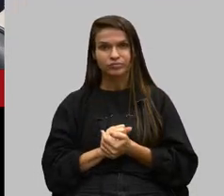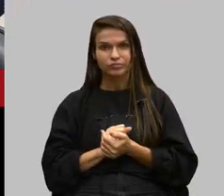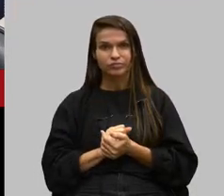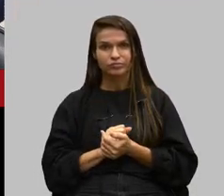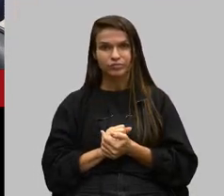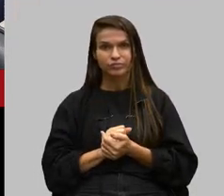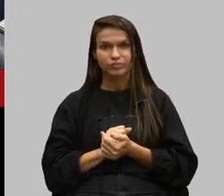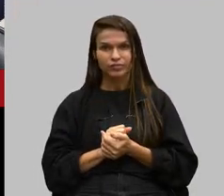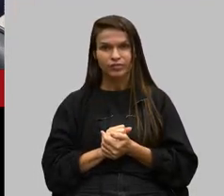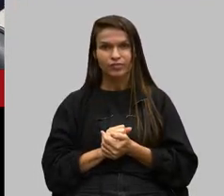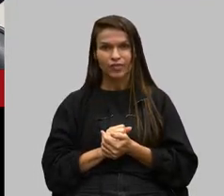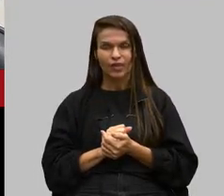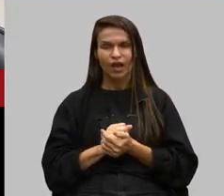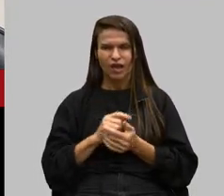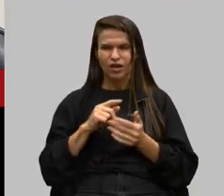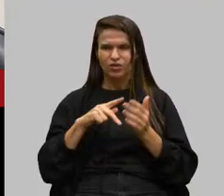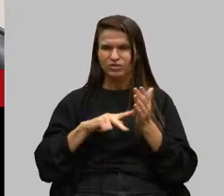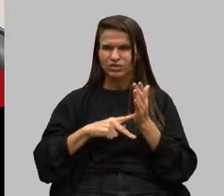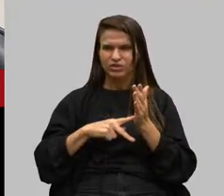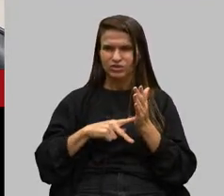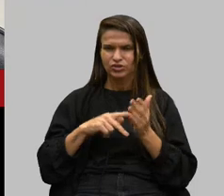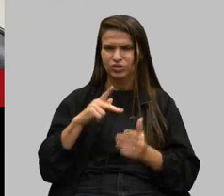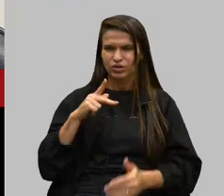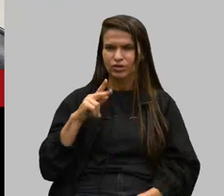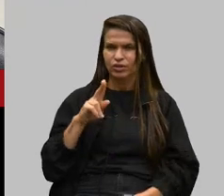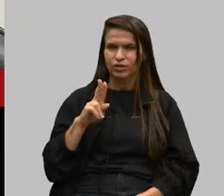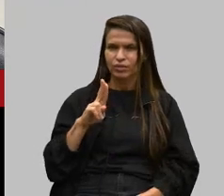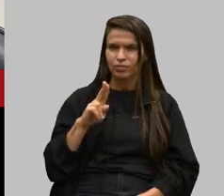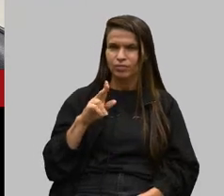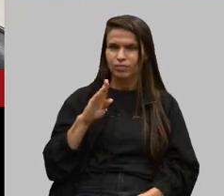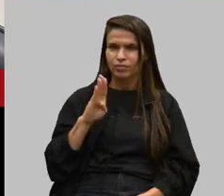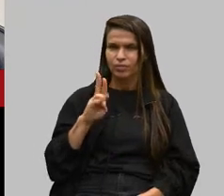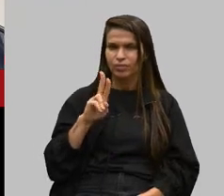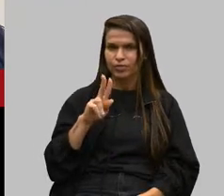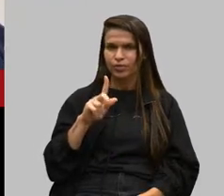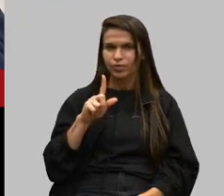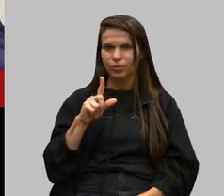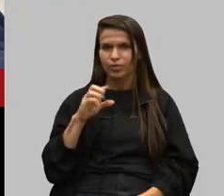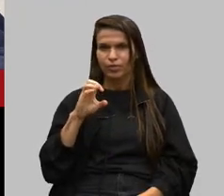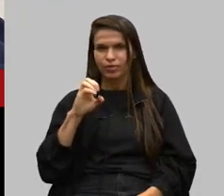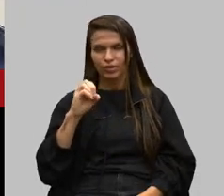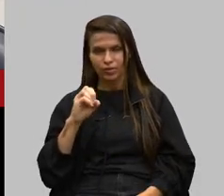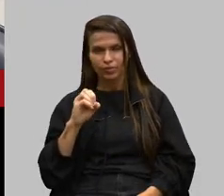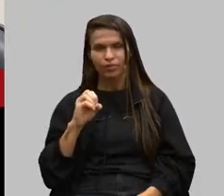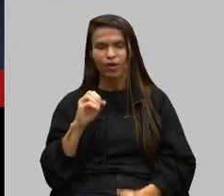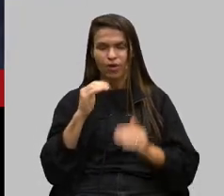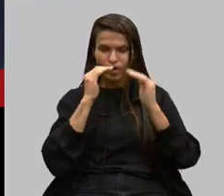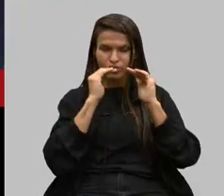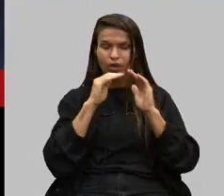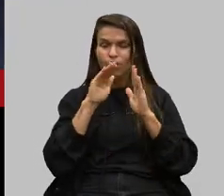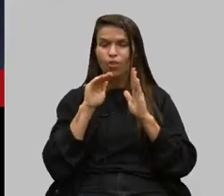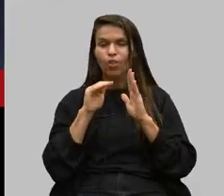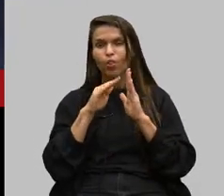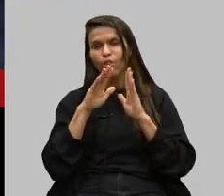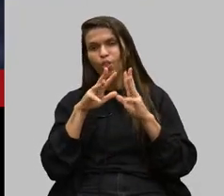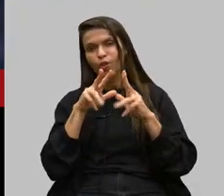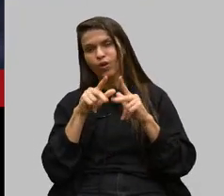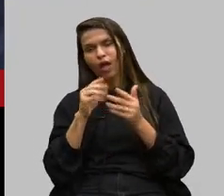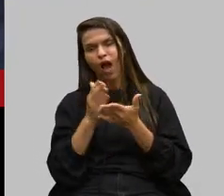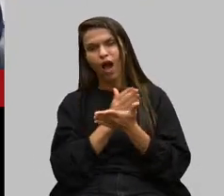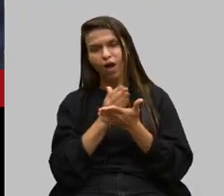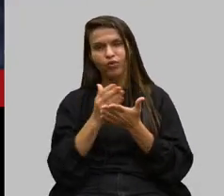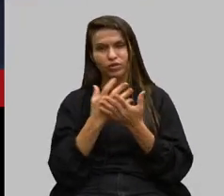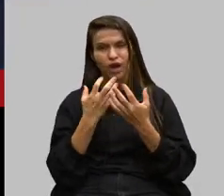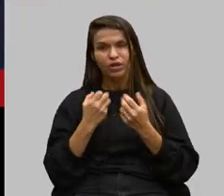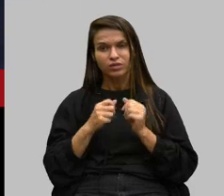engano sim de públicos eu não sei eu fico com medo de citar errado aqui depois eles ficarem chateados comigo respeito todos mas com alguns deles que são favoráveis